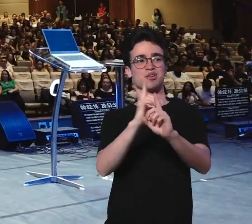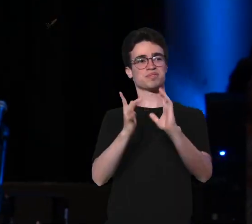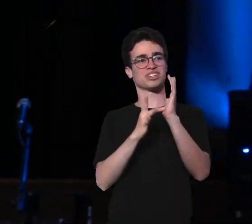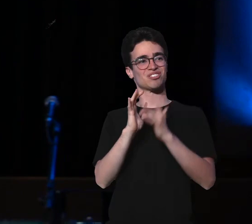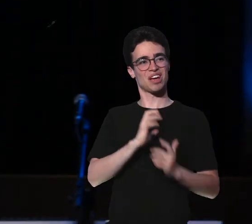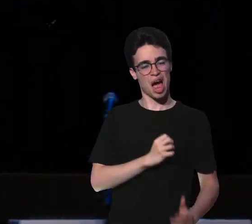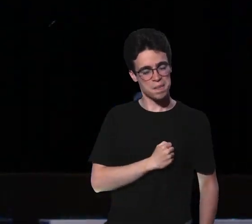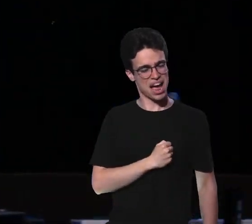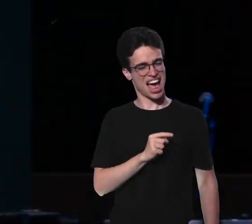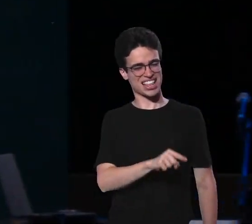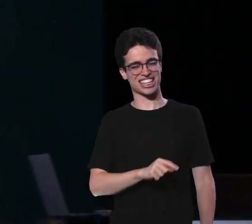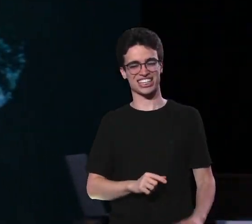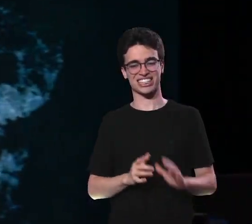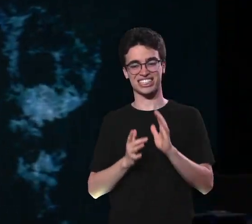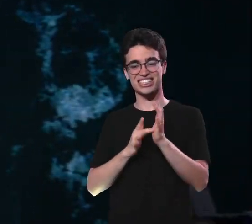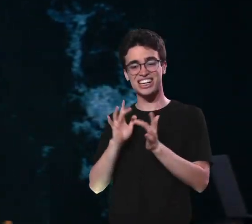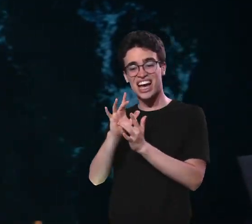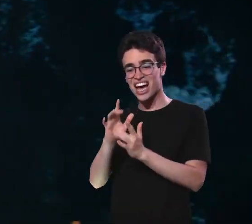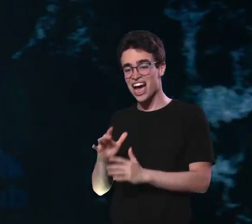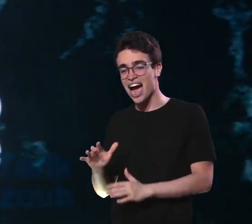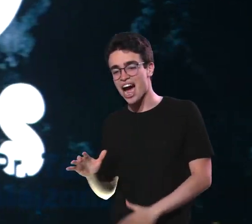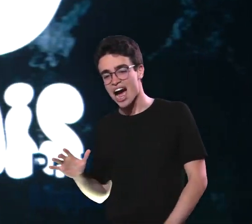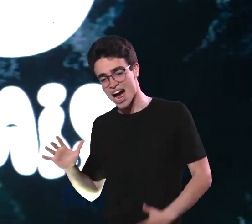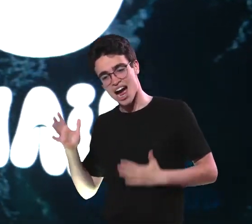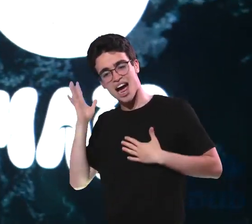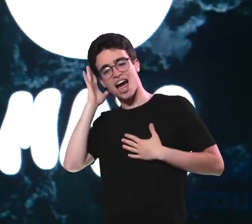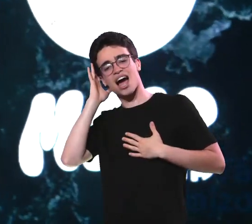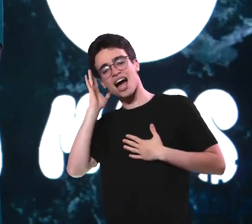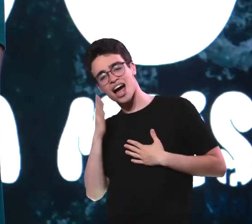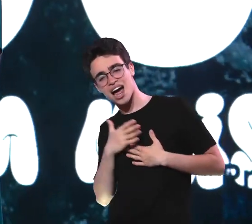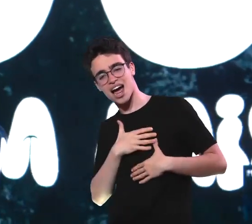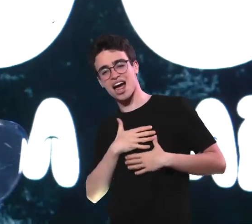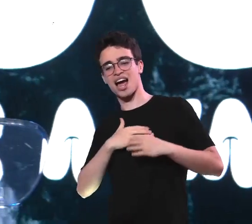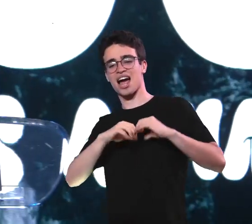Aquele que ouviu o coração de Jesus bater.